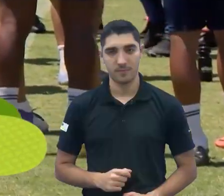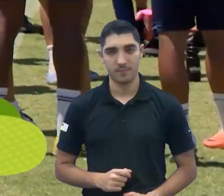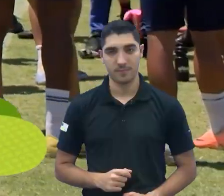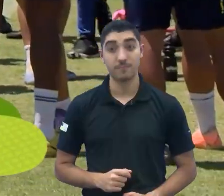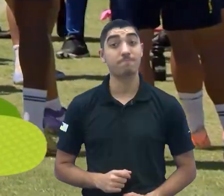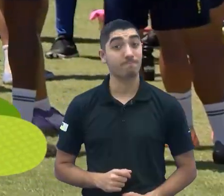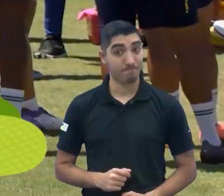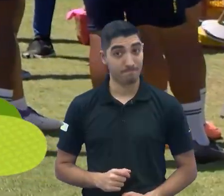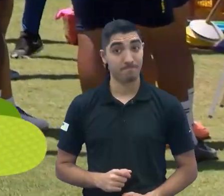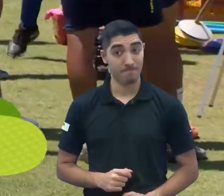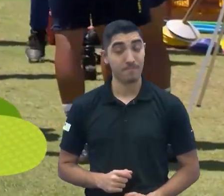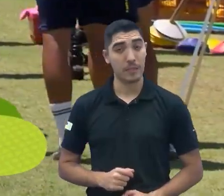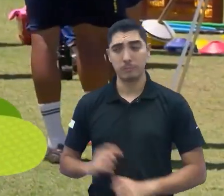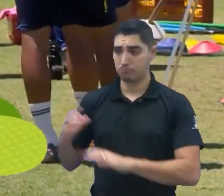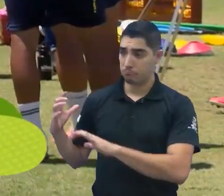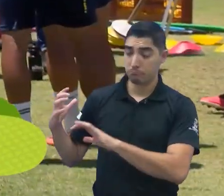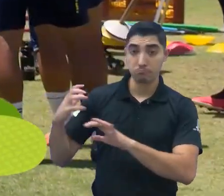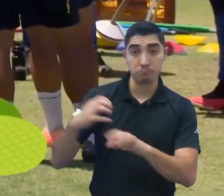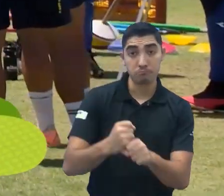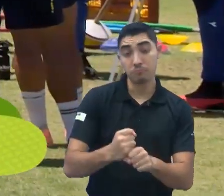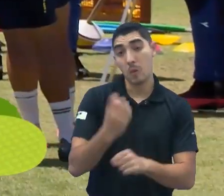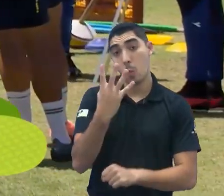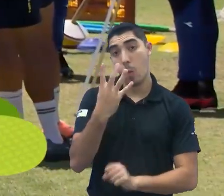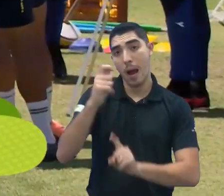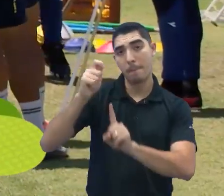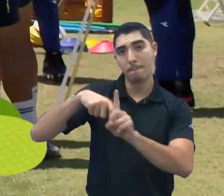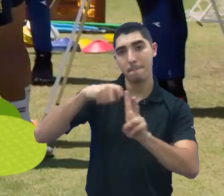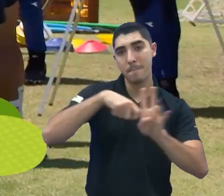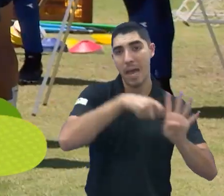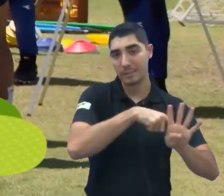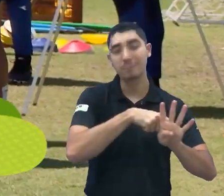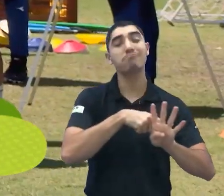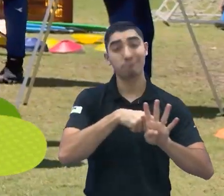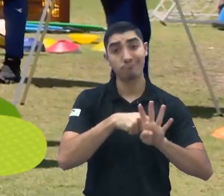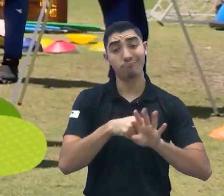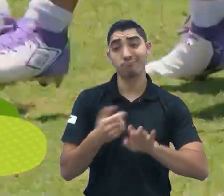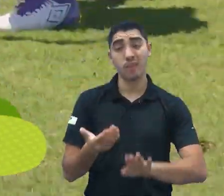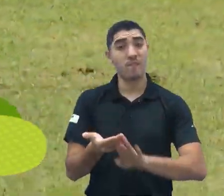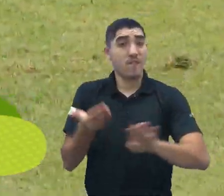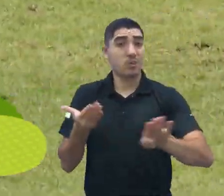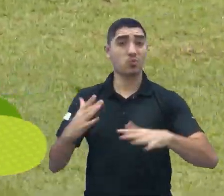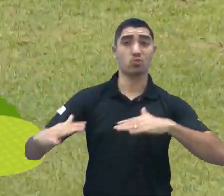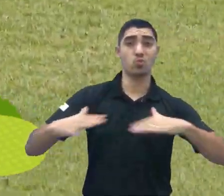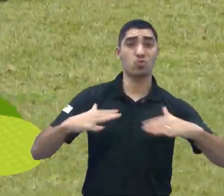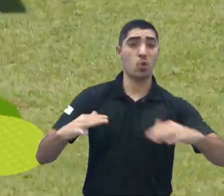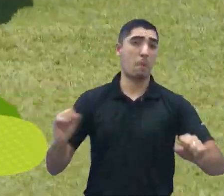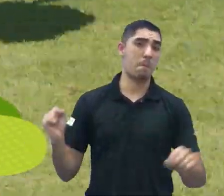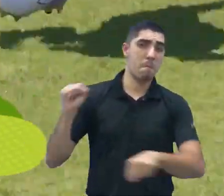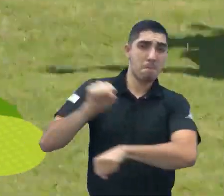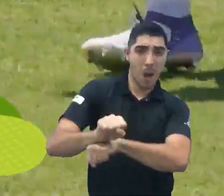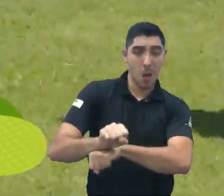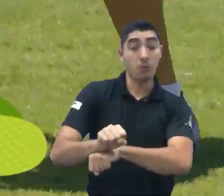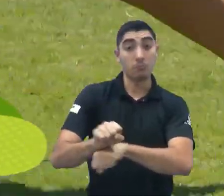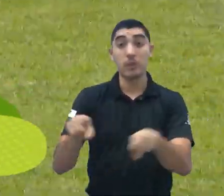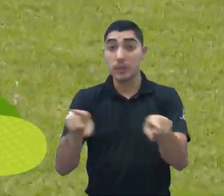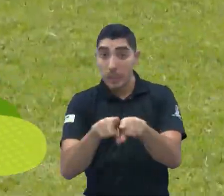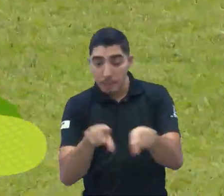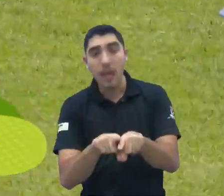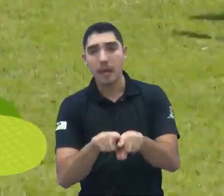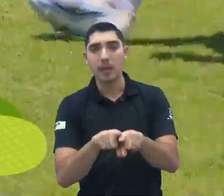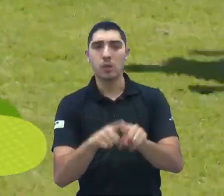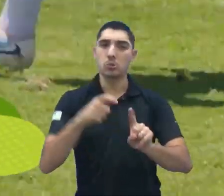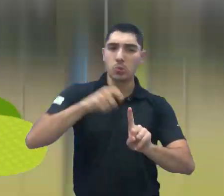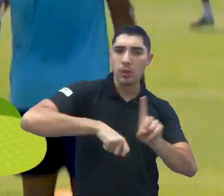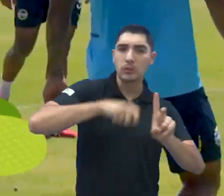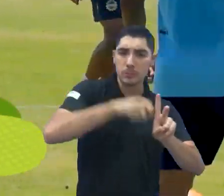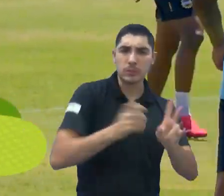Depois de 4 meses longe dos gramados de forma oficial e 2 de preparação,